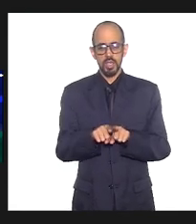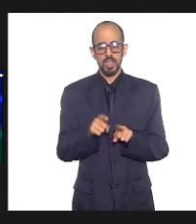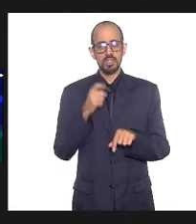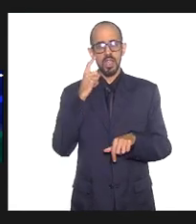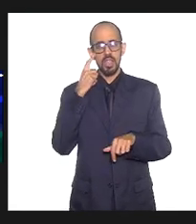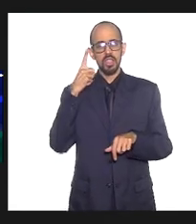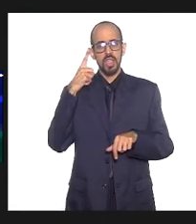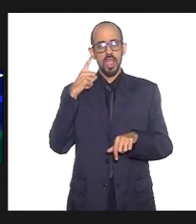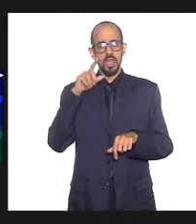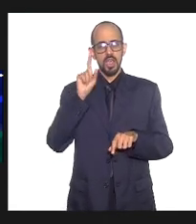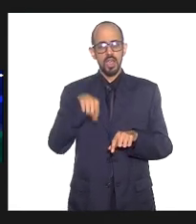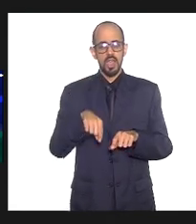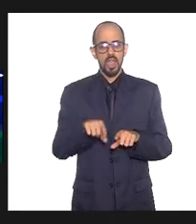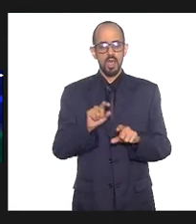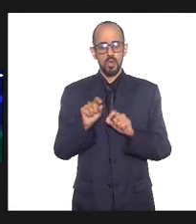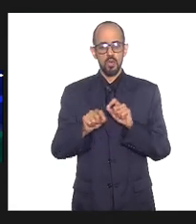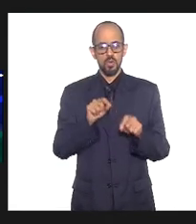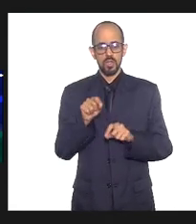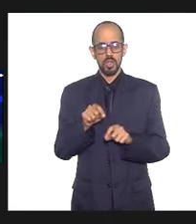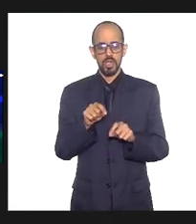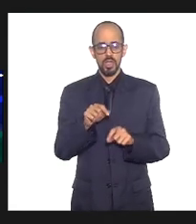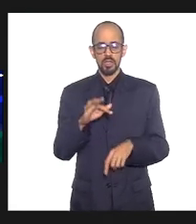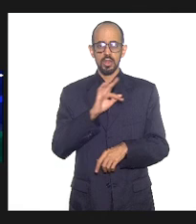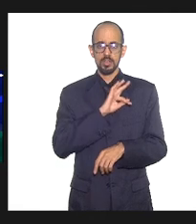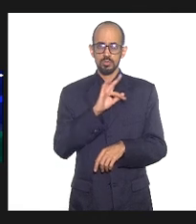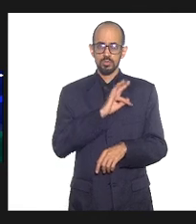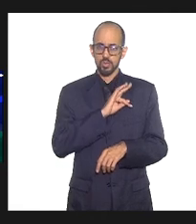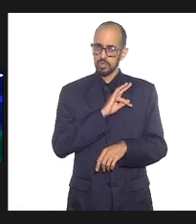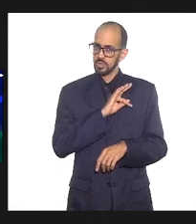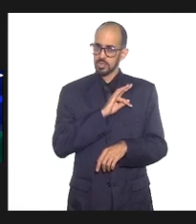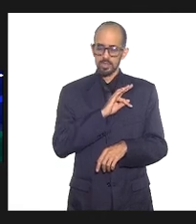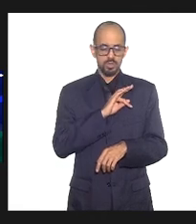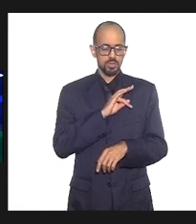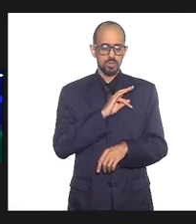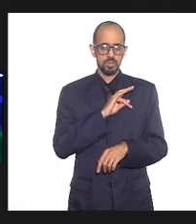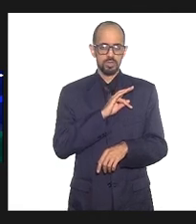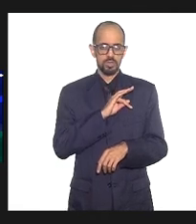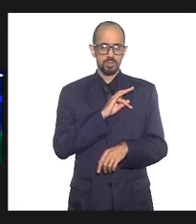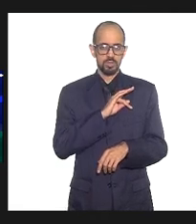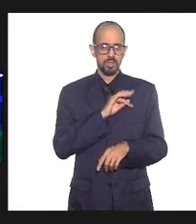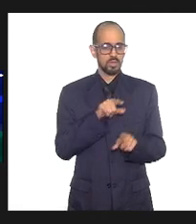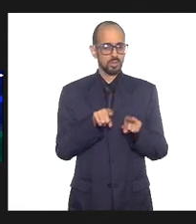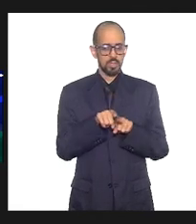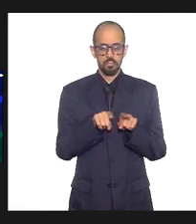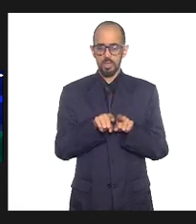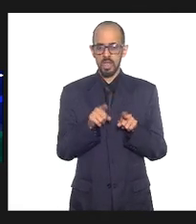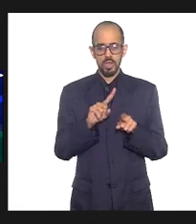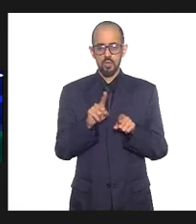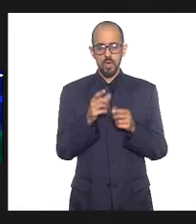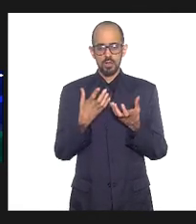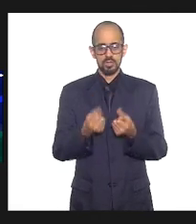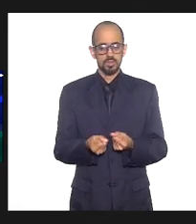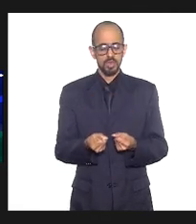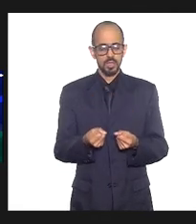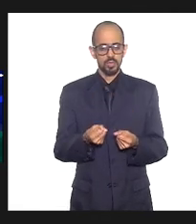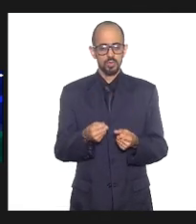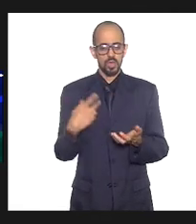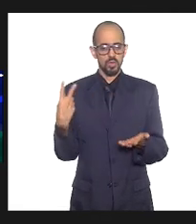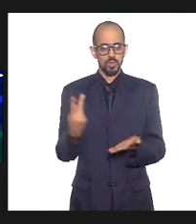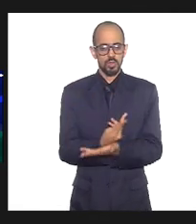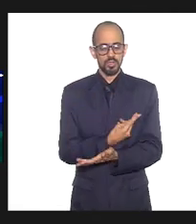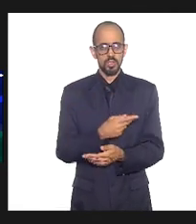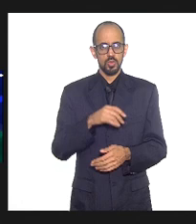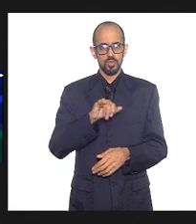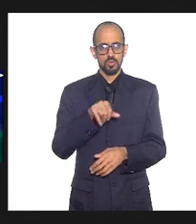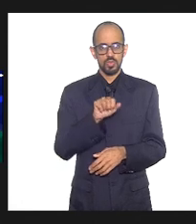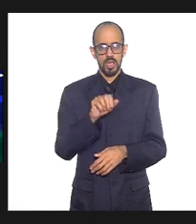extermínio parta das forças de segurança, das polícias. Assim como não aceito que o que aconteceu no